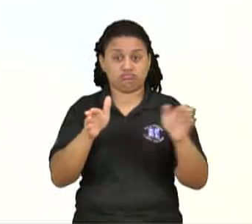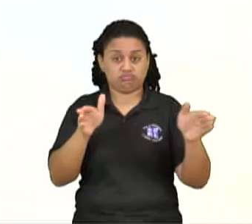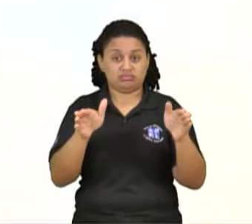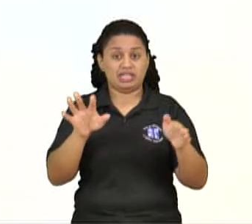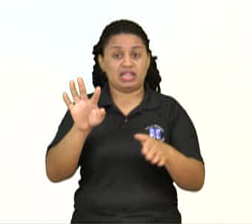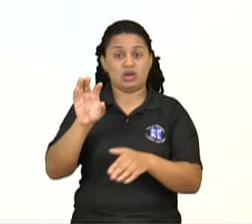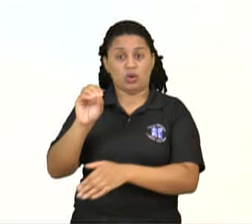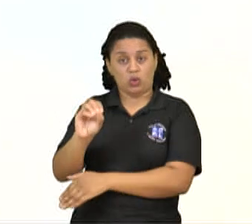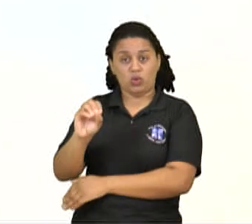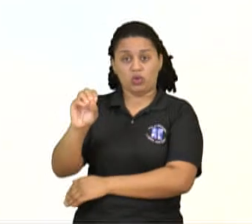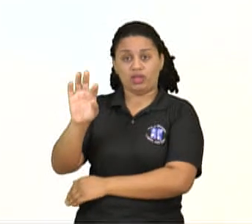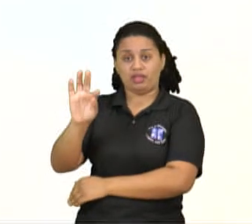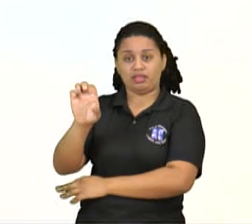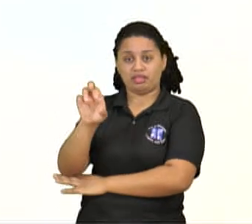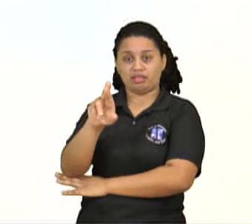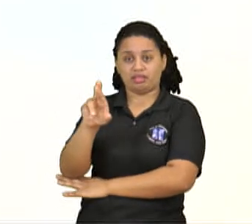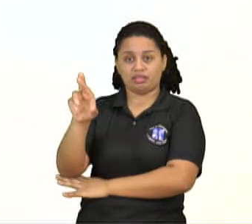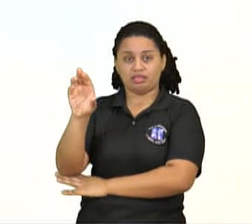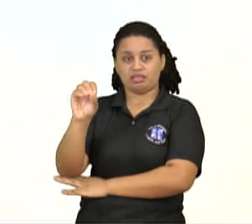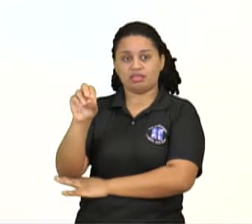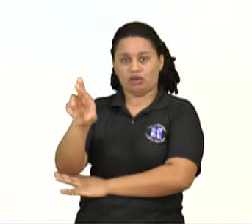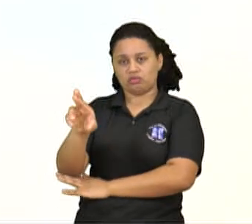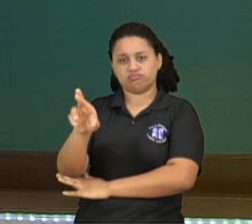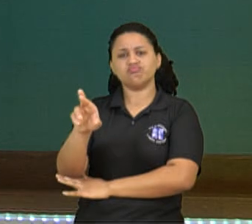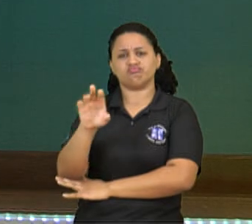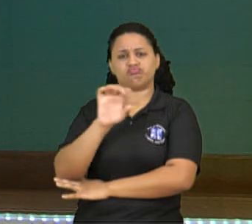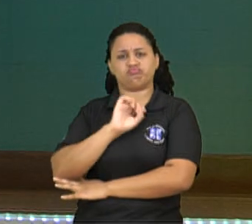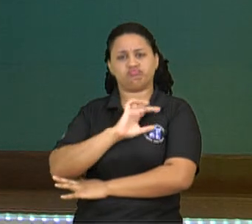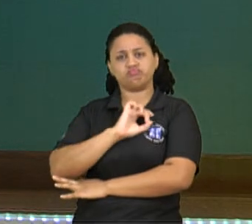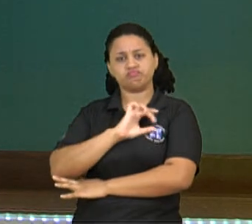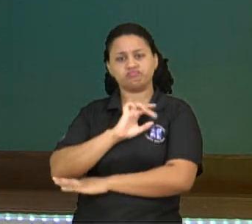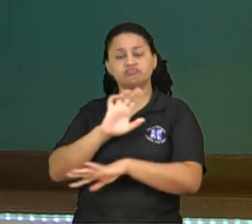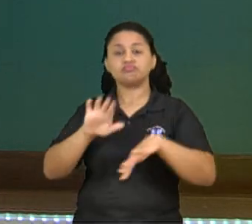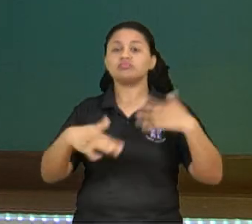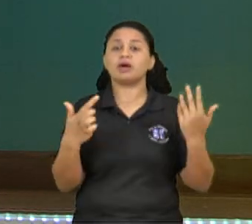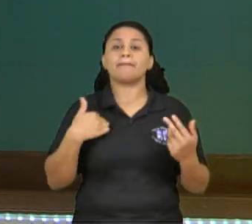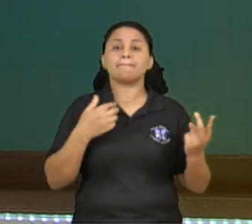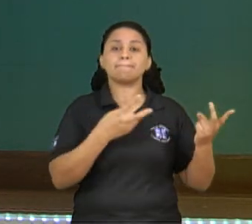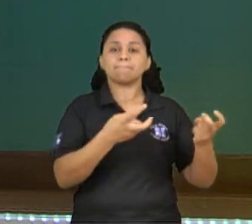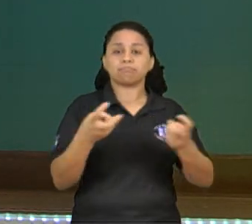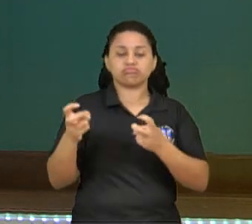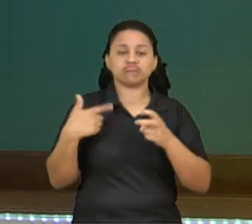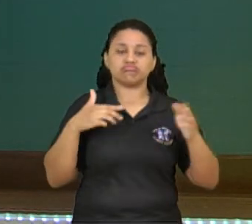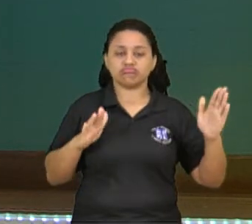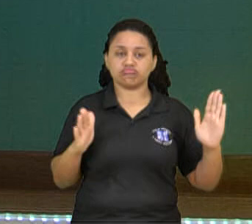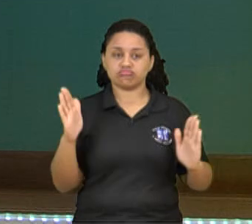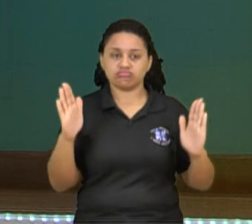Nesse momento, desse período chamado o terror, olha só, gente, que ele vai durar de